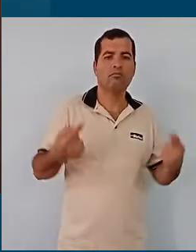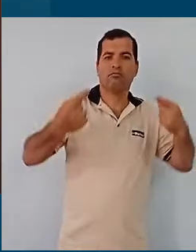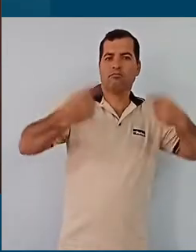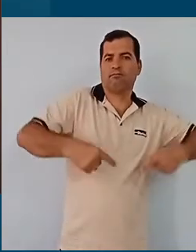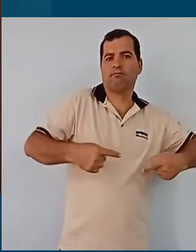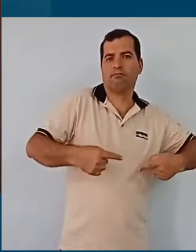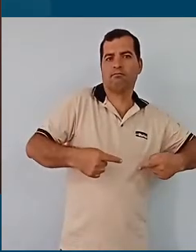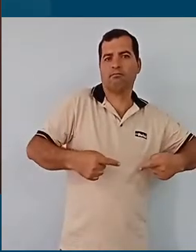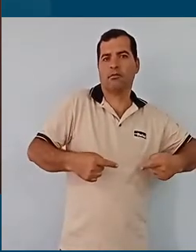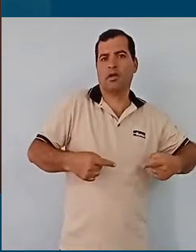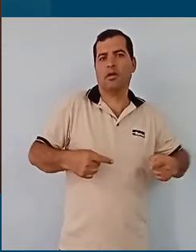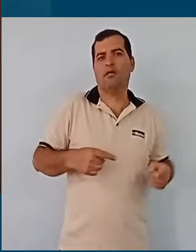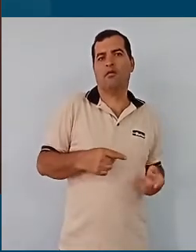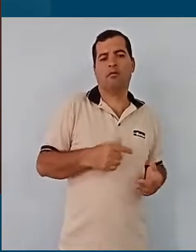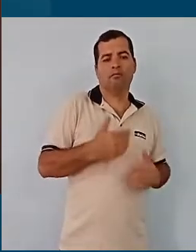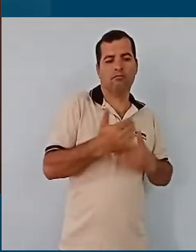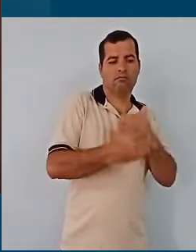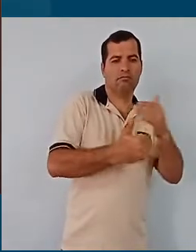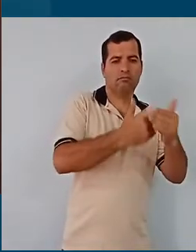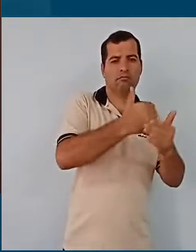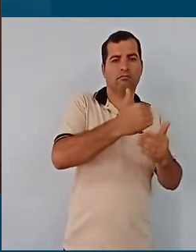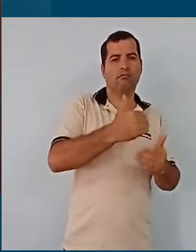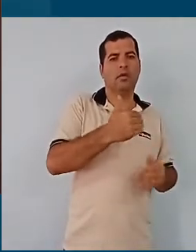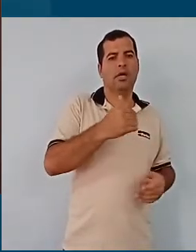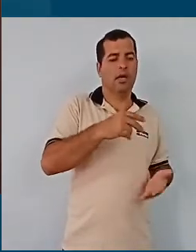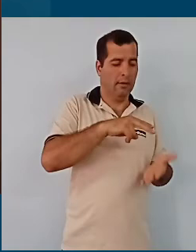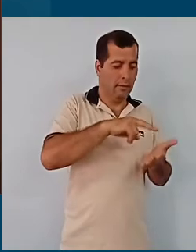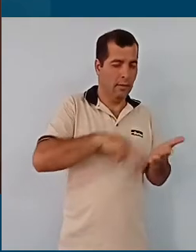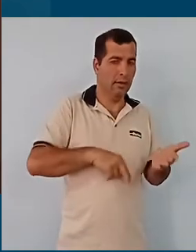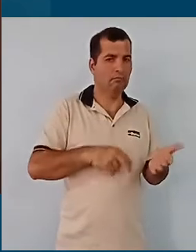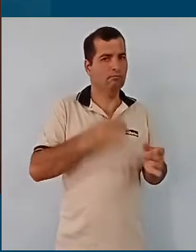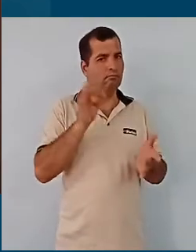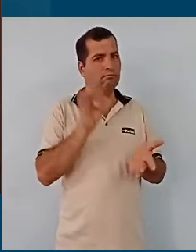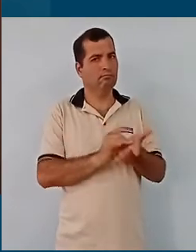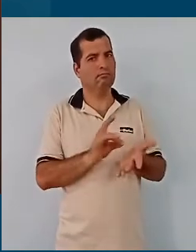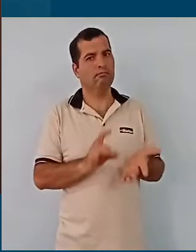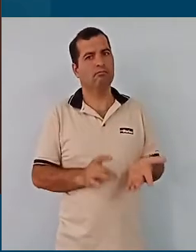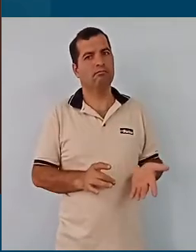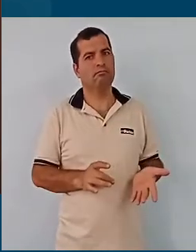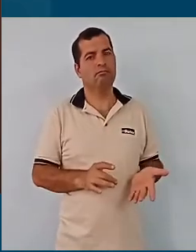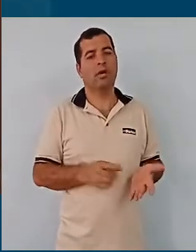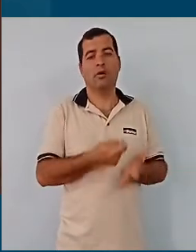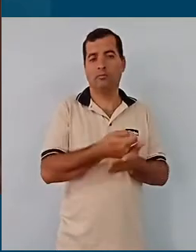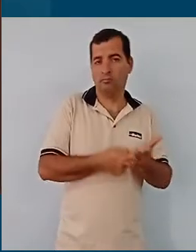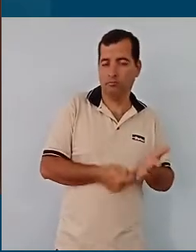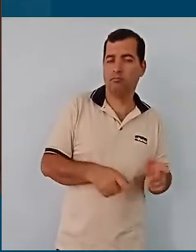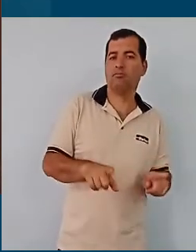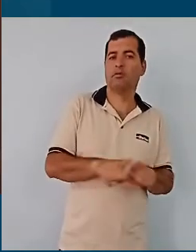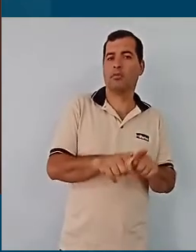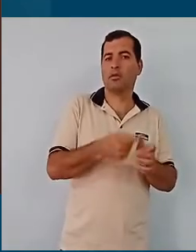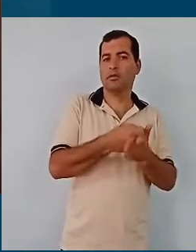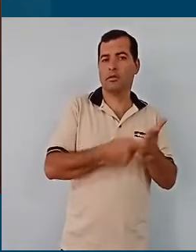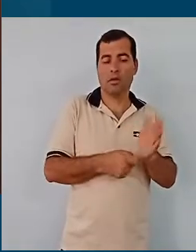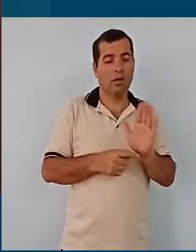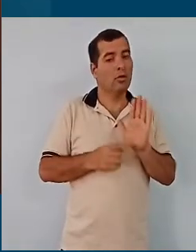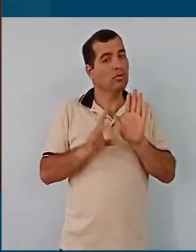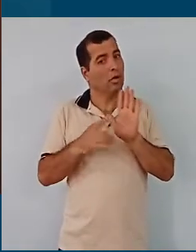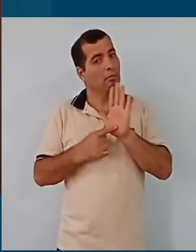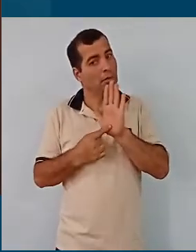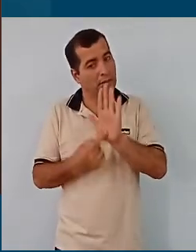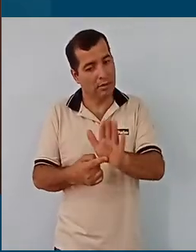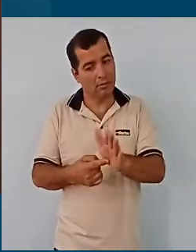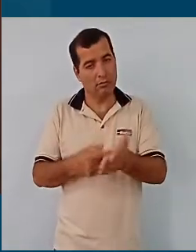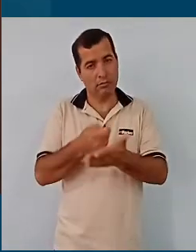formação do leitor, do autor de textos. Ao contrário disso, a apresentação do texto escrito, lido